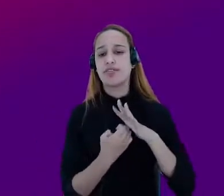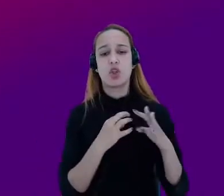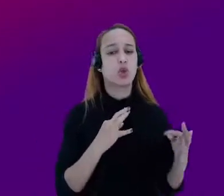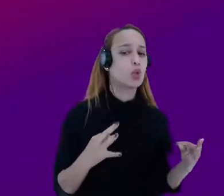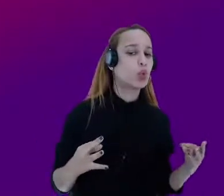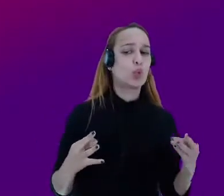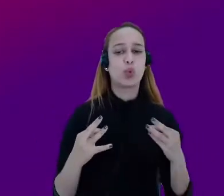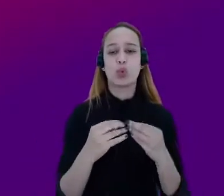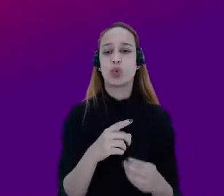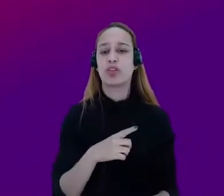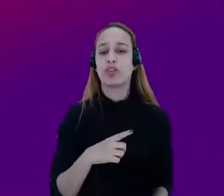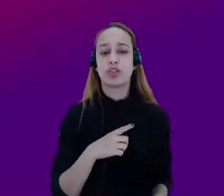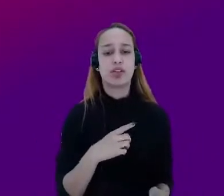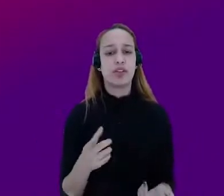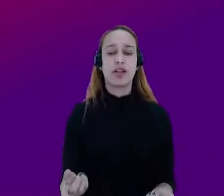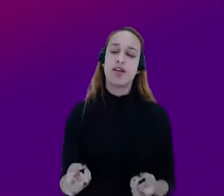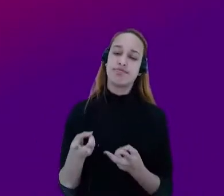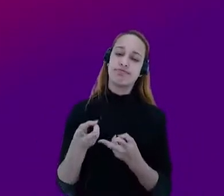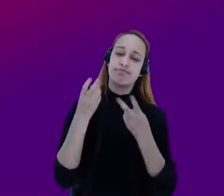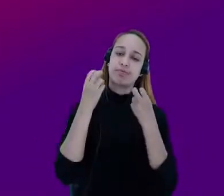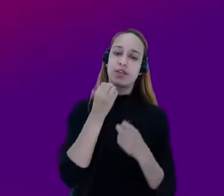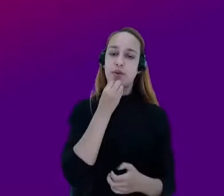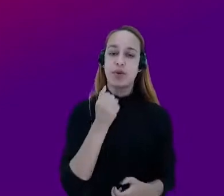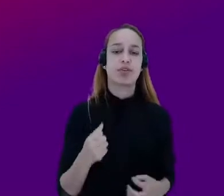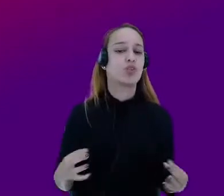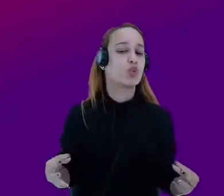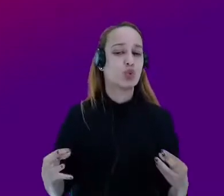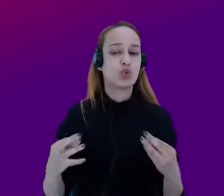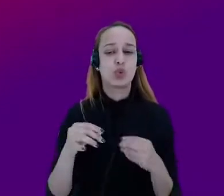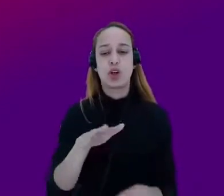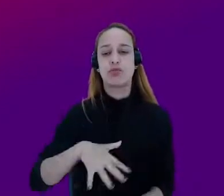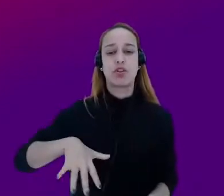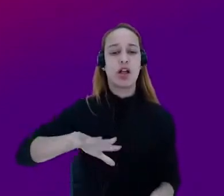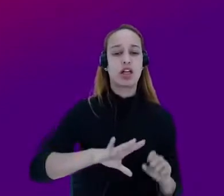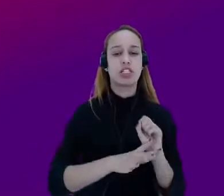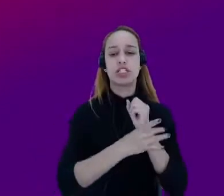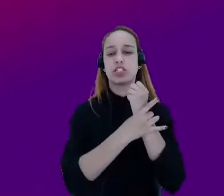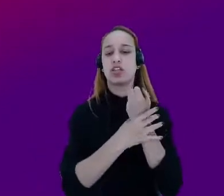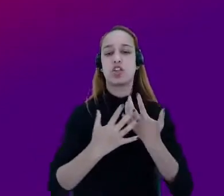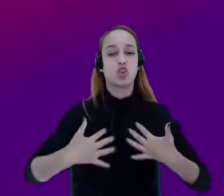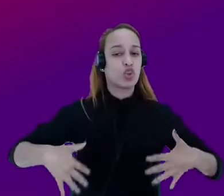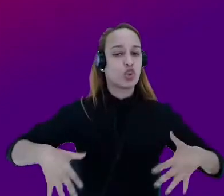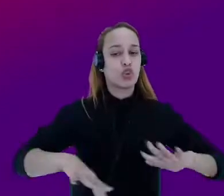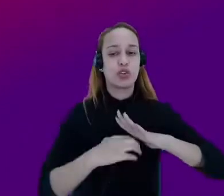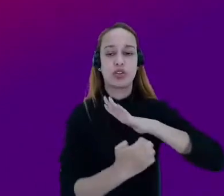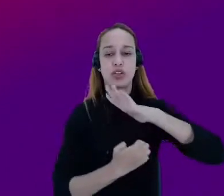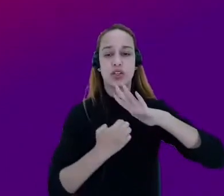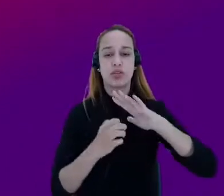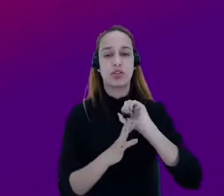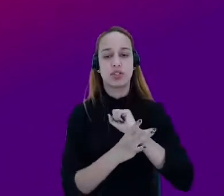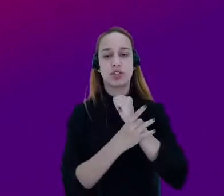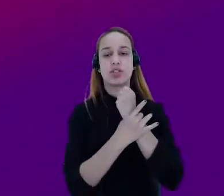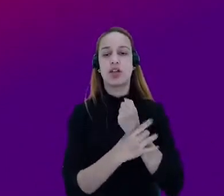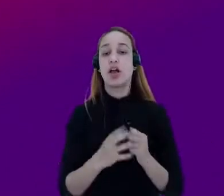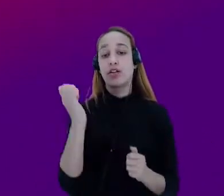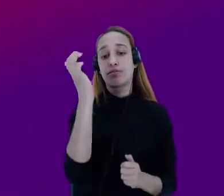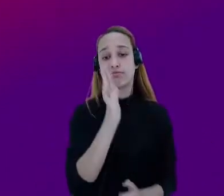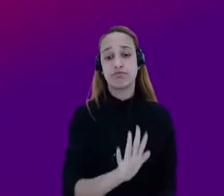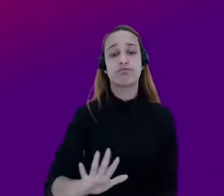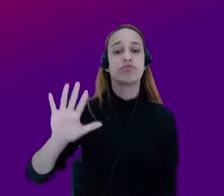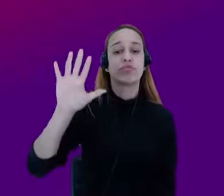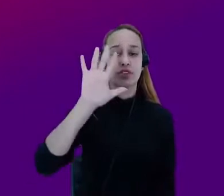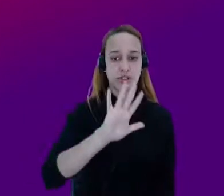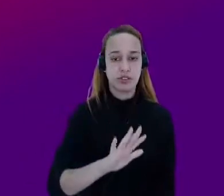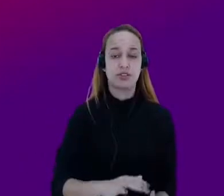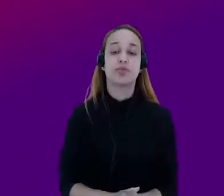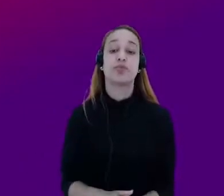nós tivemos uma boa percepção de todas as linhas de seguro, de todas as seguradoras que compõem o mercado brasileiro.